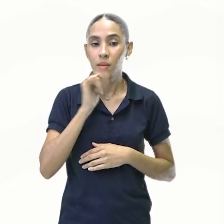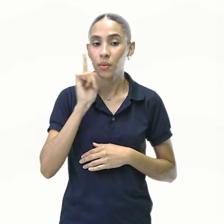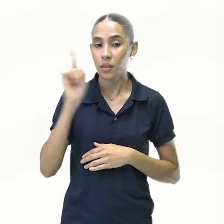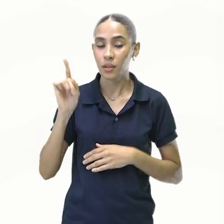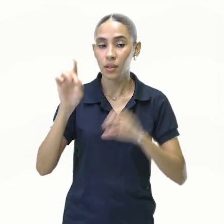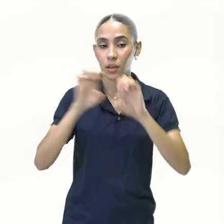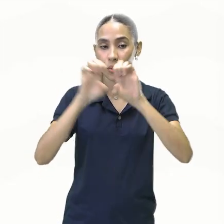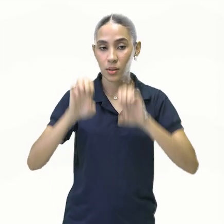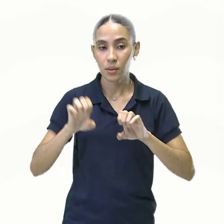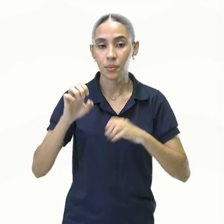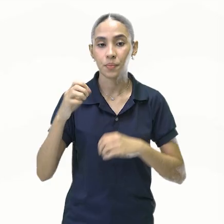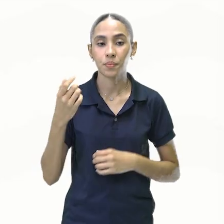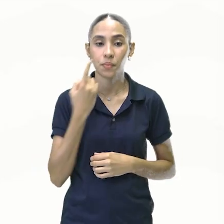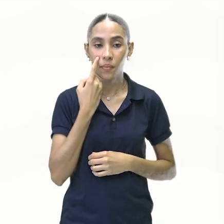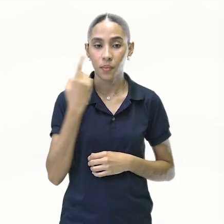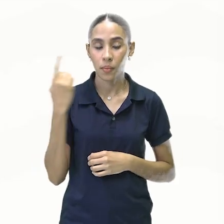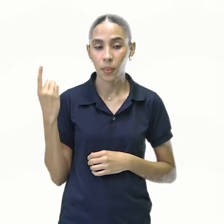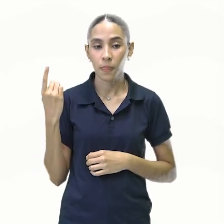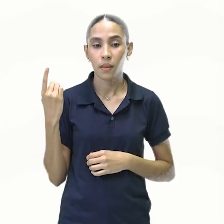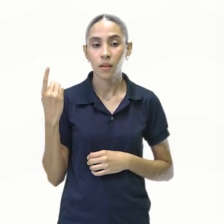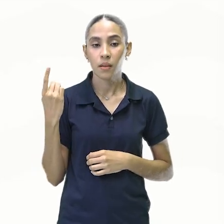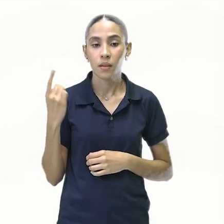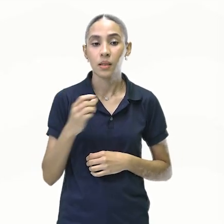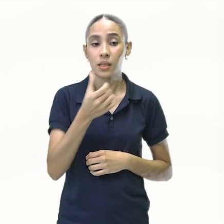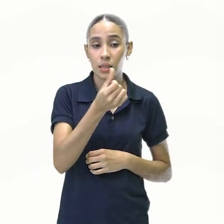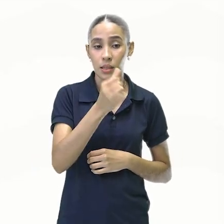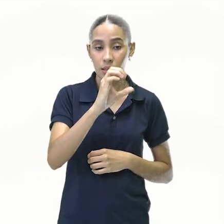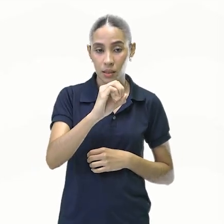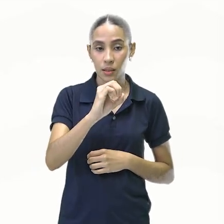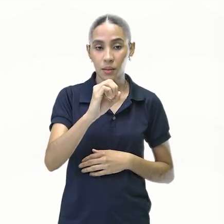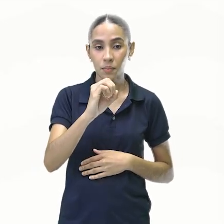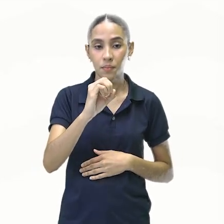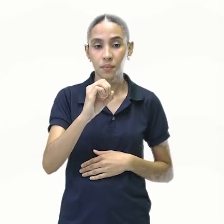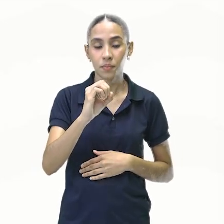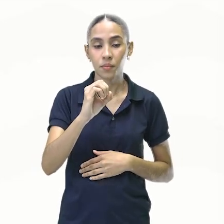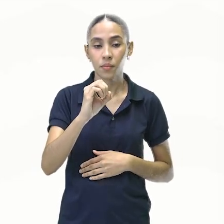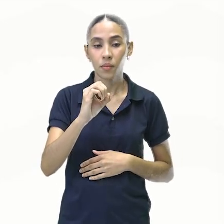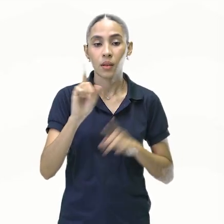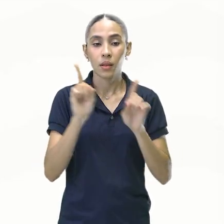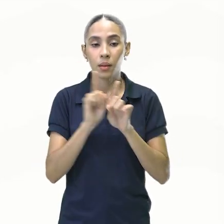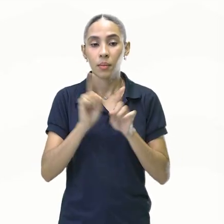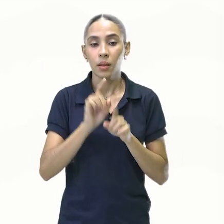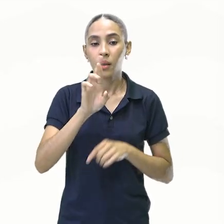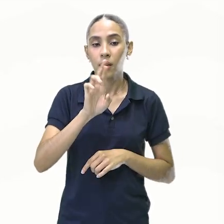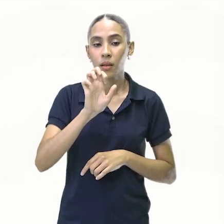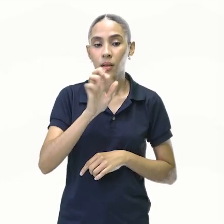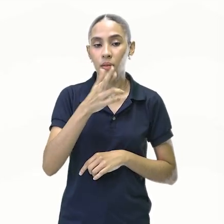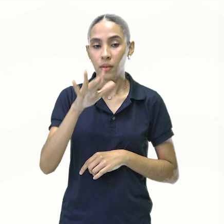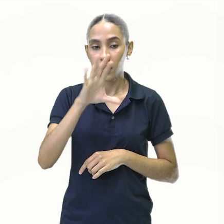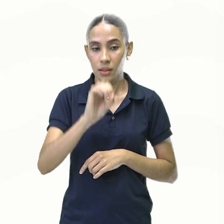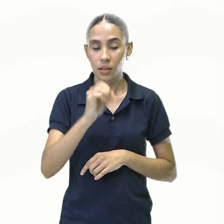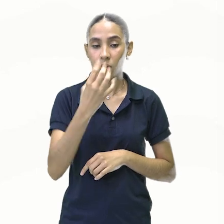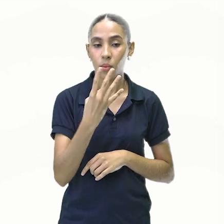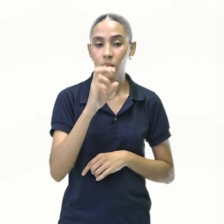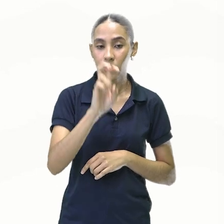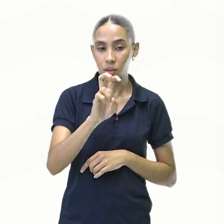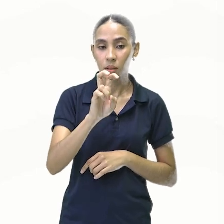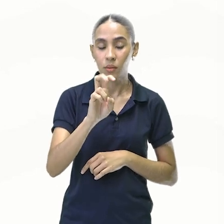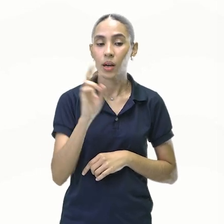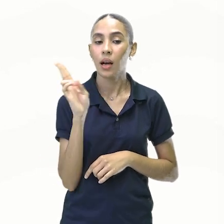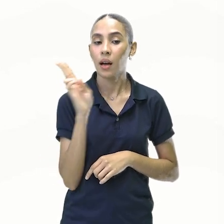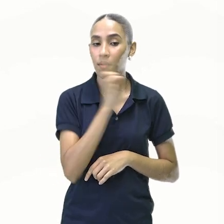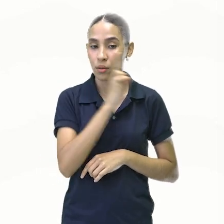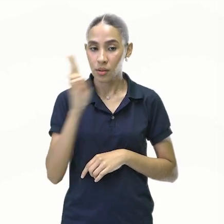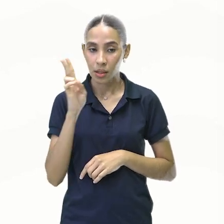dados. Olha, o ângulo de incidência é 60. O ângulo de refração é 45. A